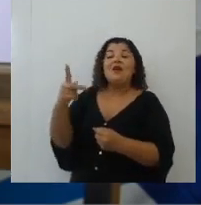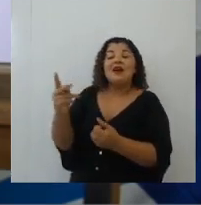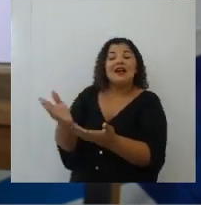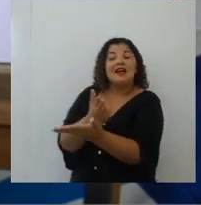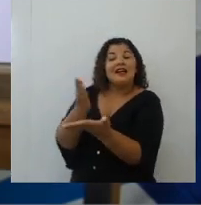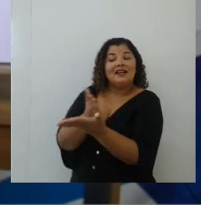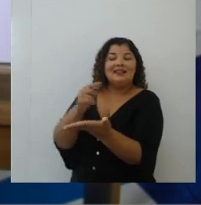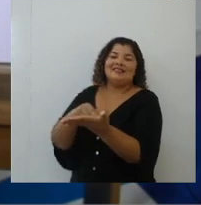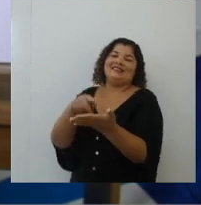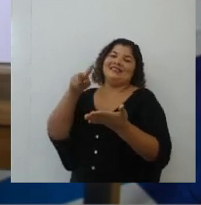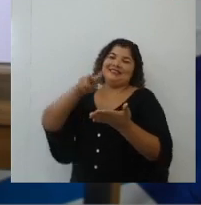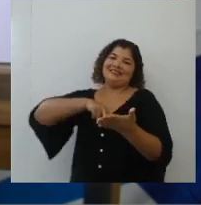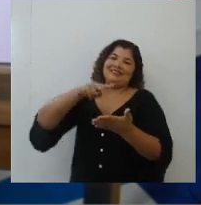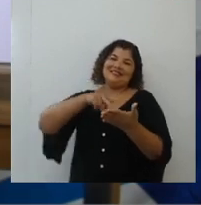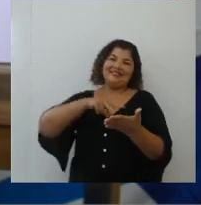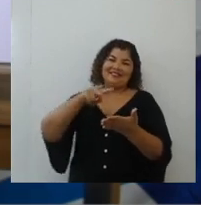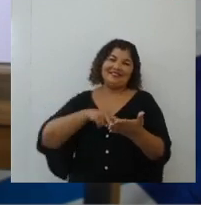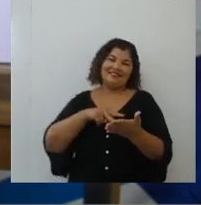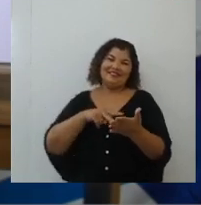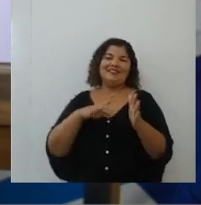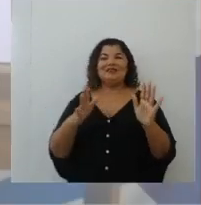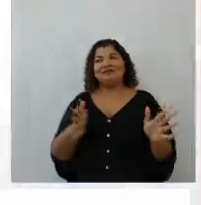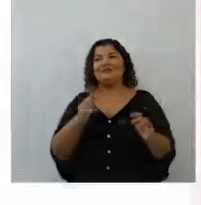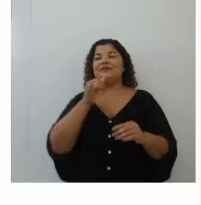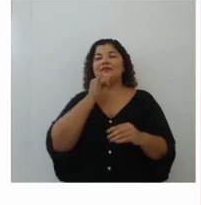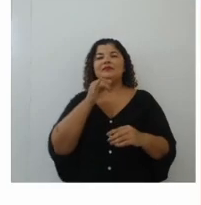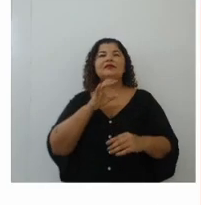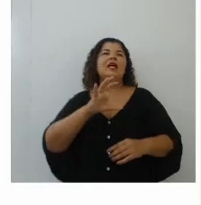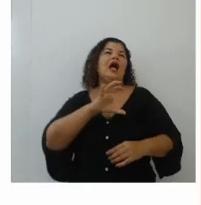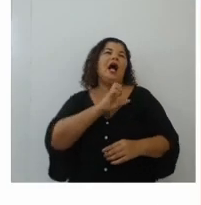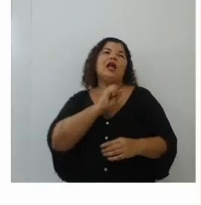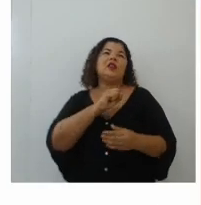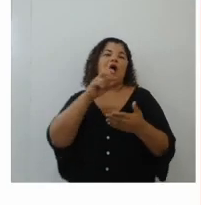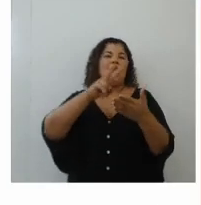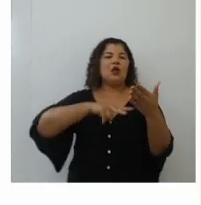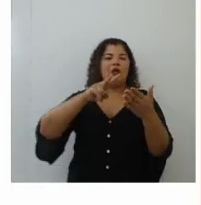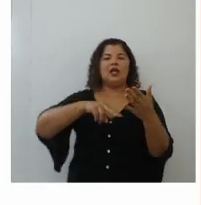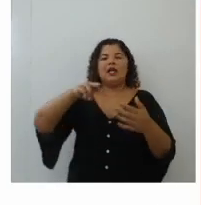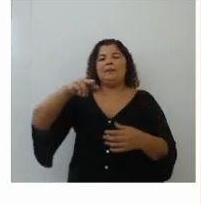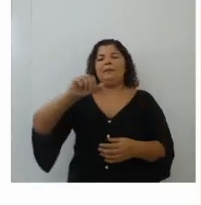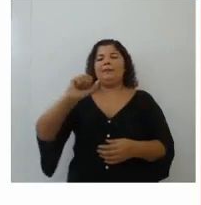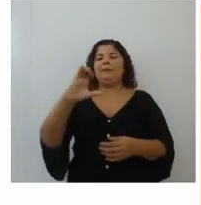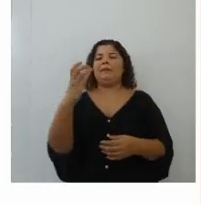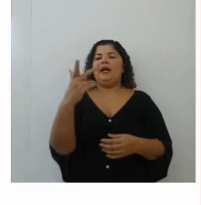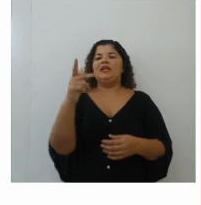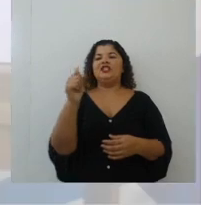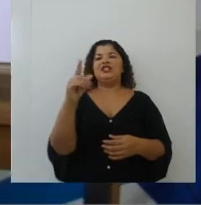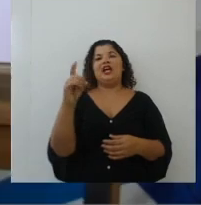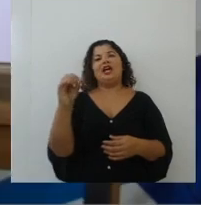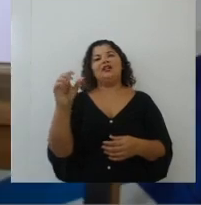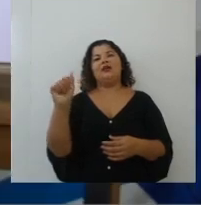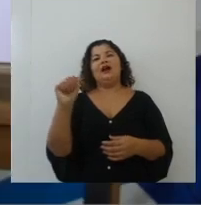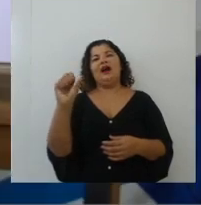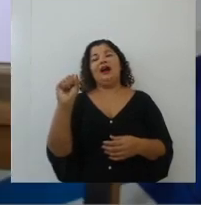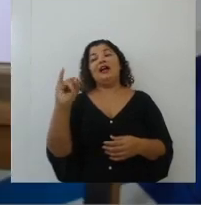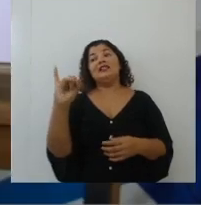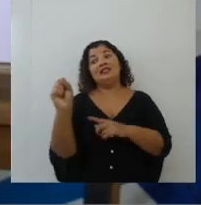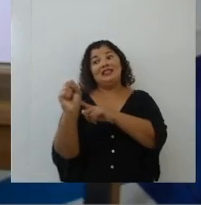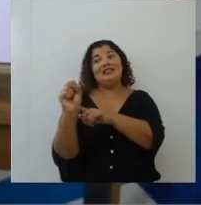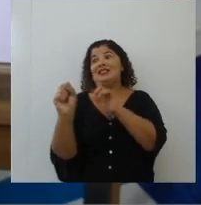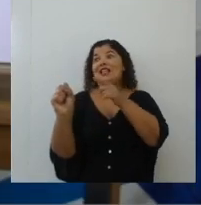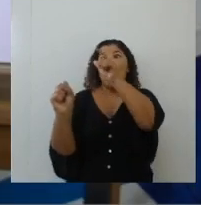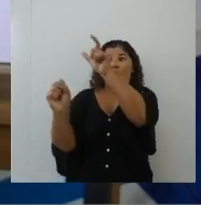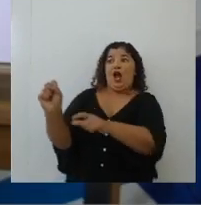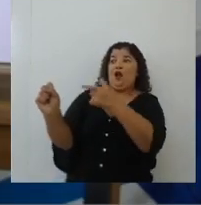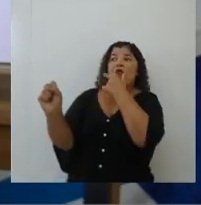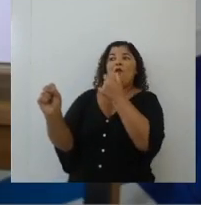Camões. Olha aqui, ó, um exemplo que é a minha cara. Adoro ler Machado de Assis. Ou seja, eu adoro ler as obras de